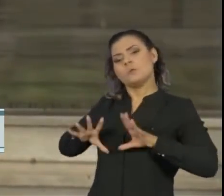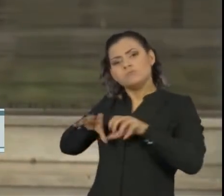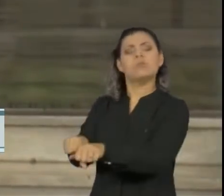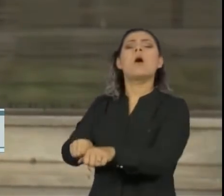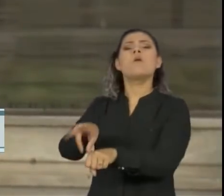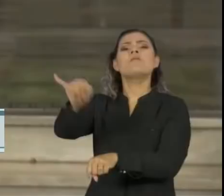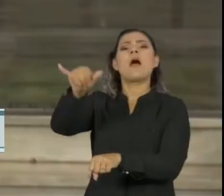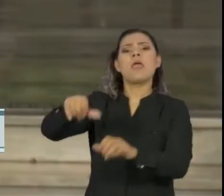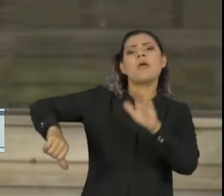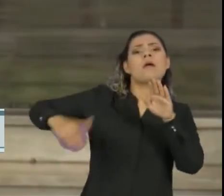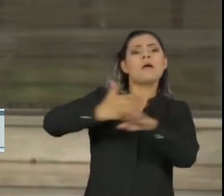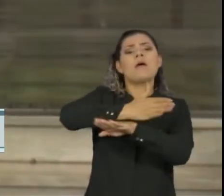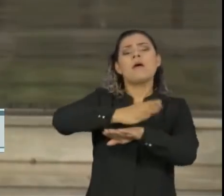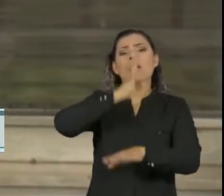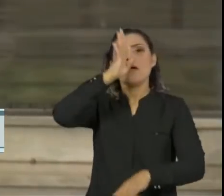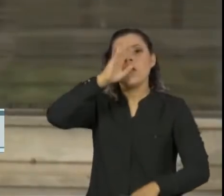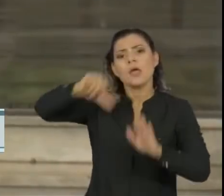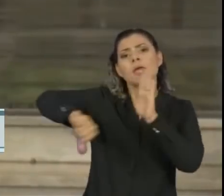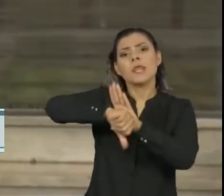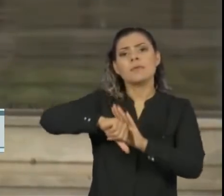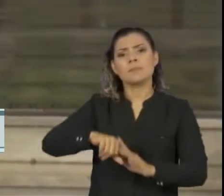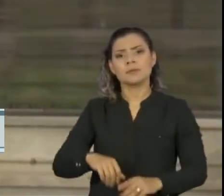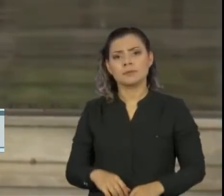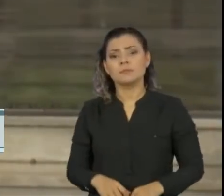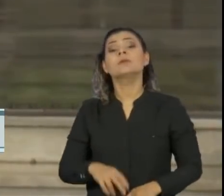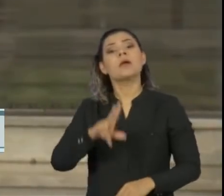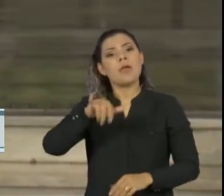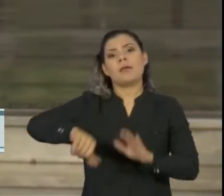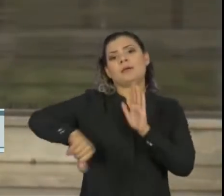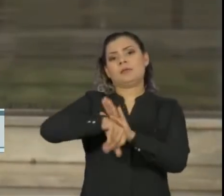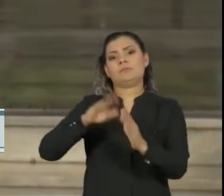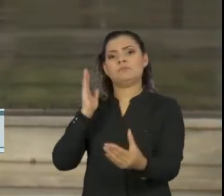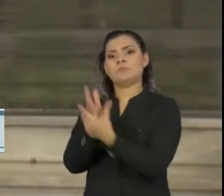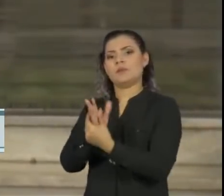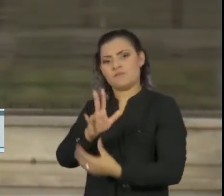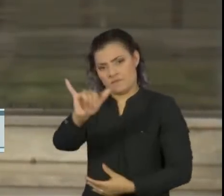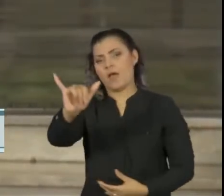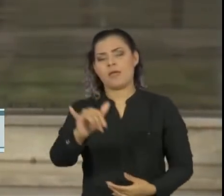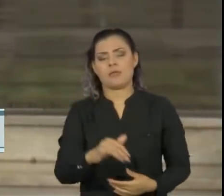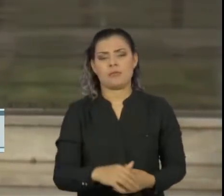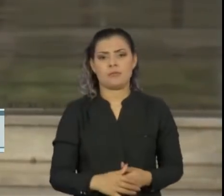como invasores. E repito, inclusive criminalmente.